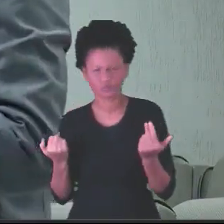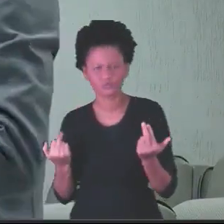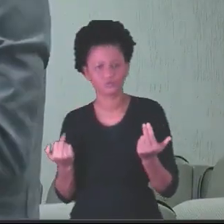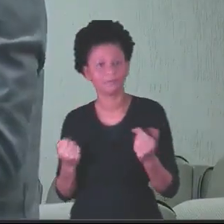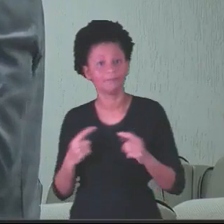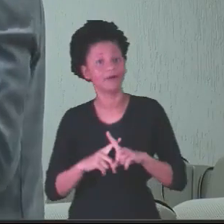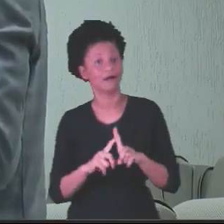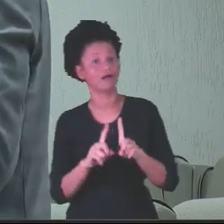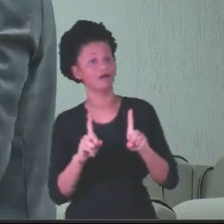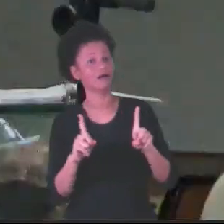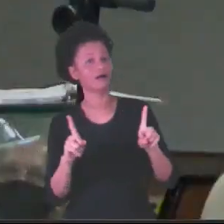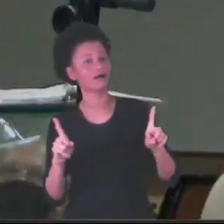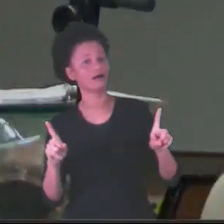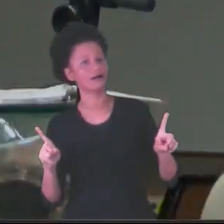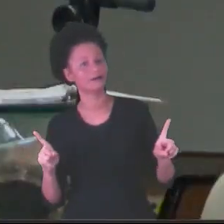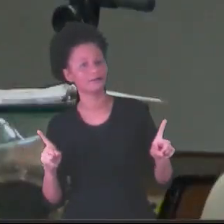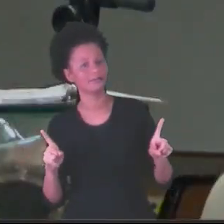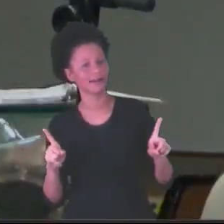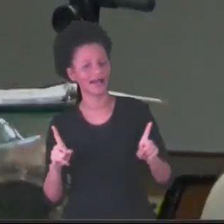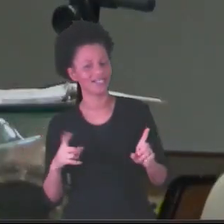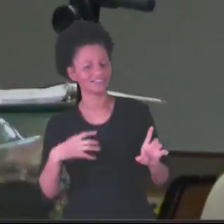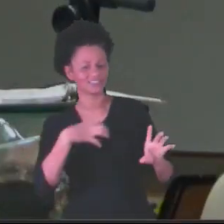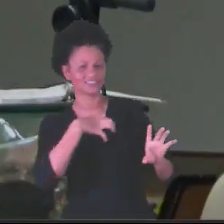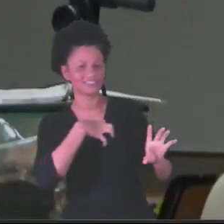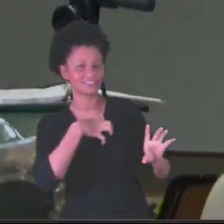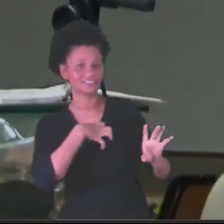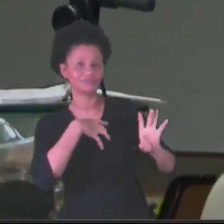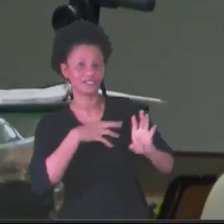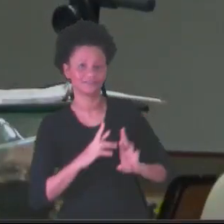e com outra nuance